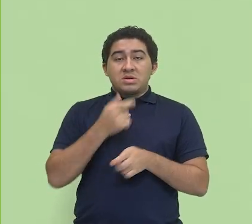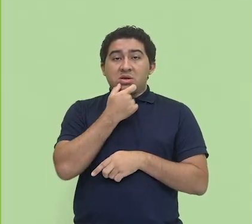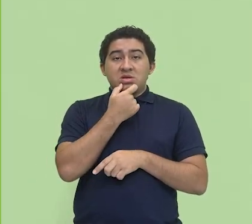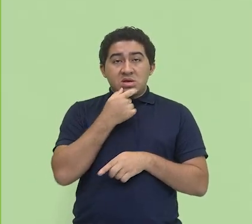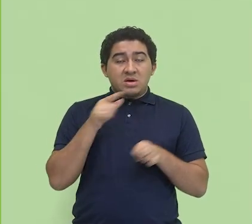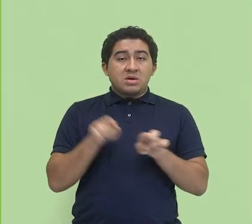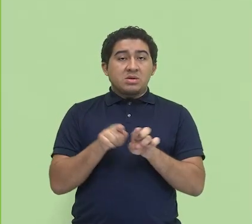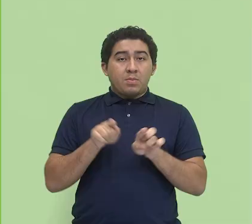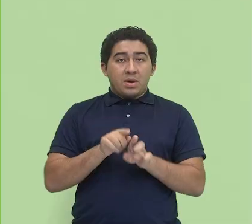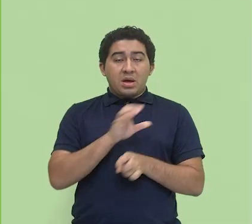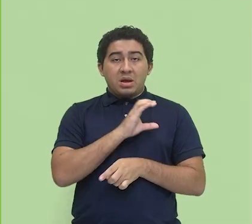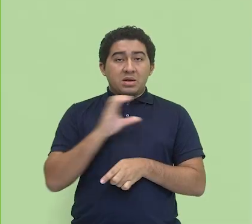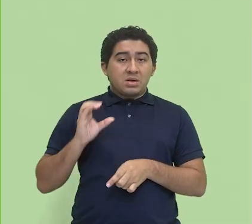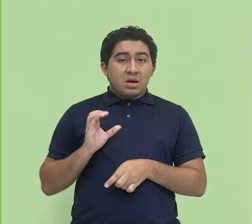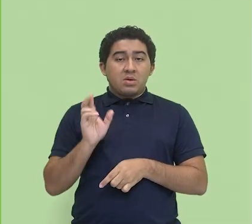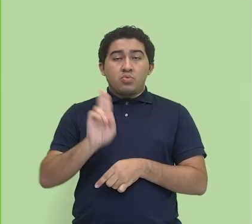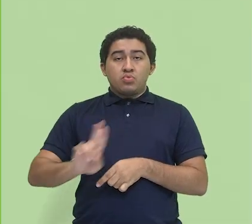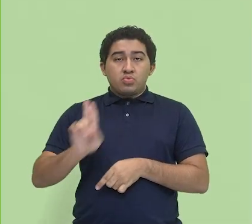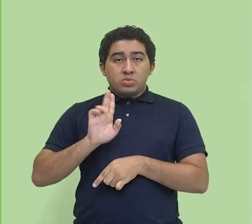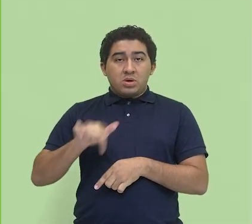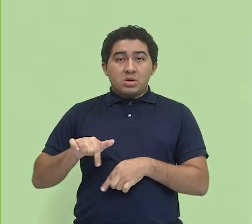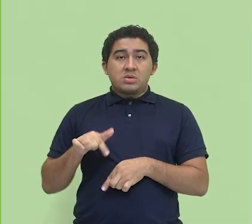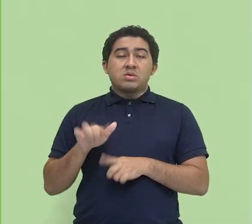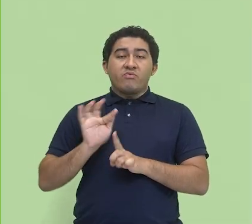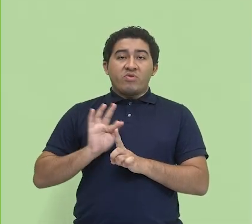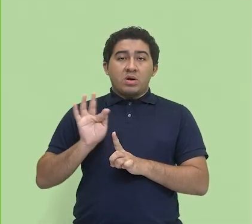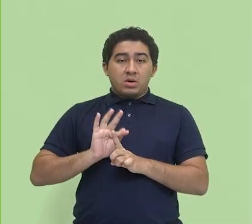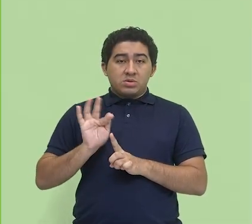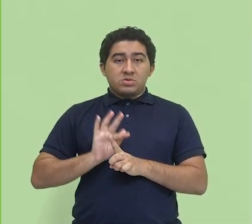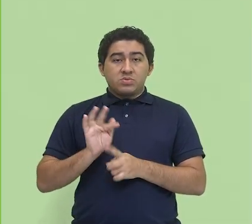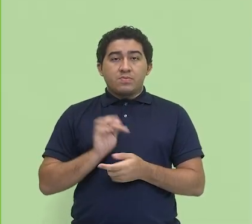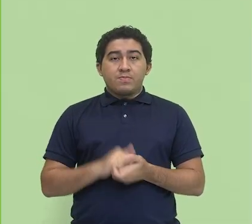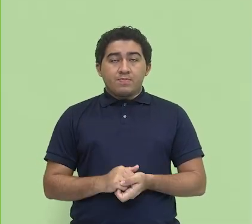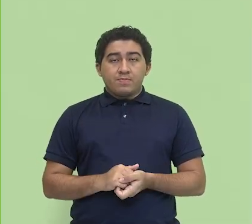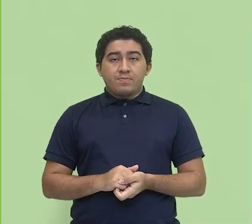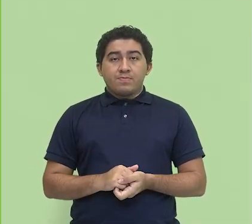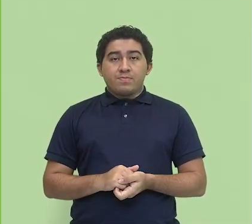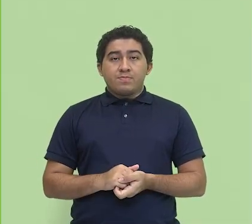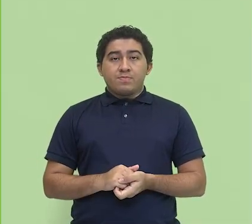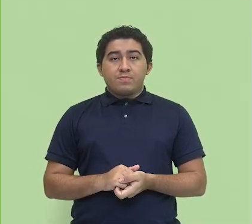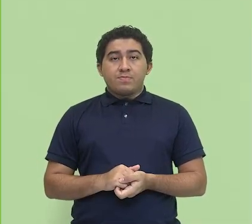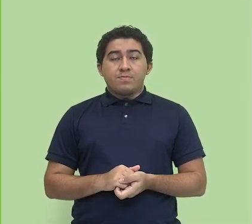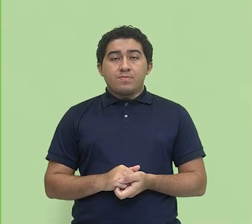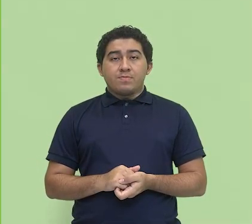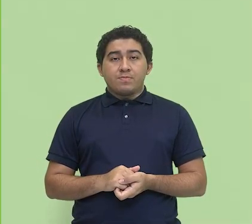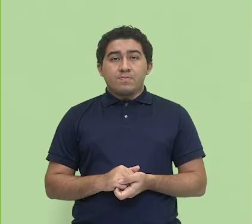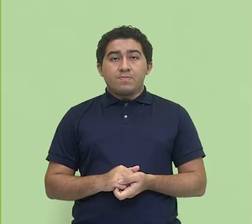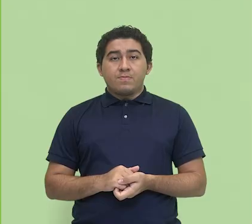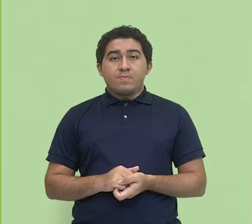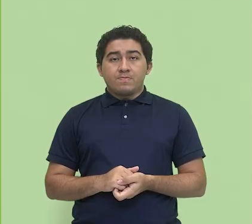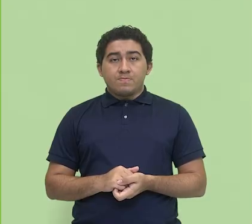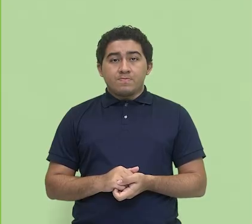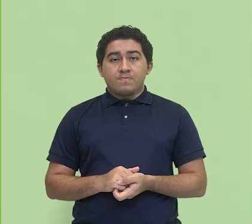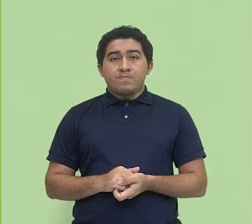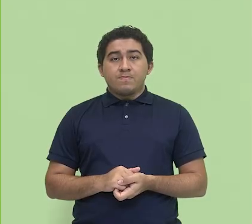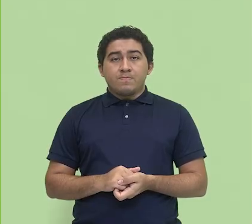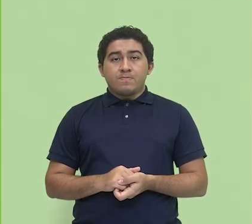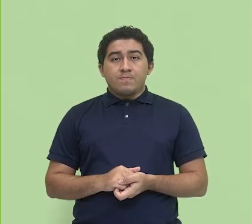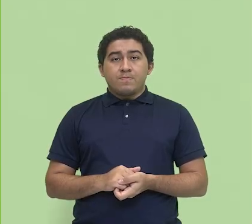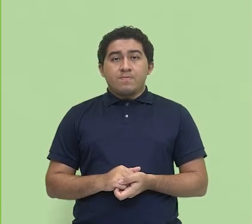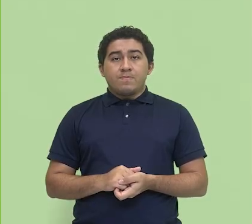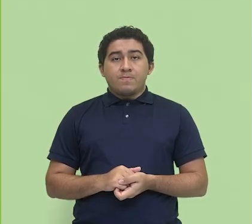Inglaterra, Canadá, eles utilizam lá a escala Fahrenheit, não é a escala Celsius que é utilizada por lá. Então aí